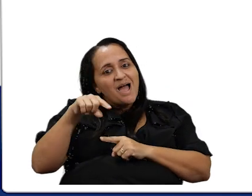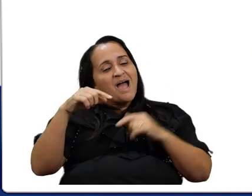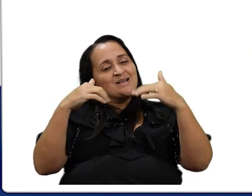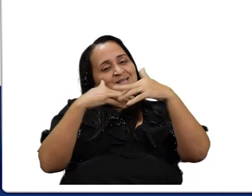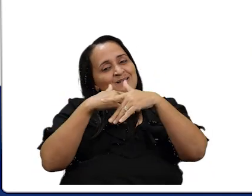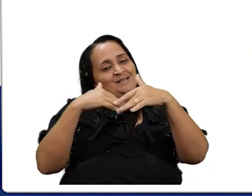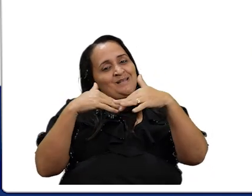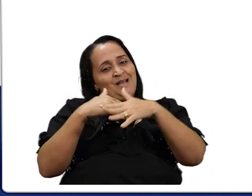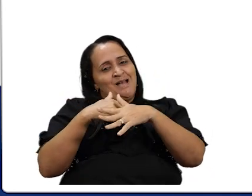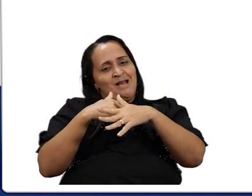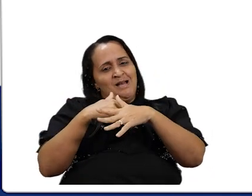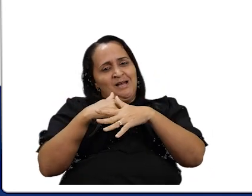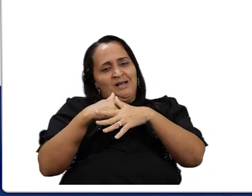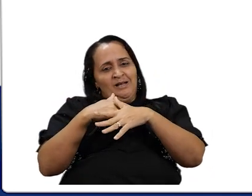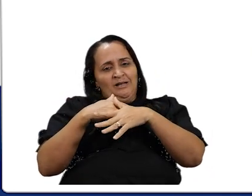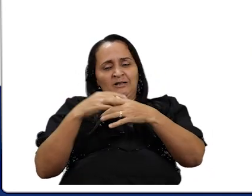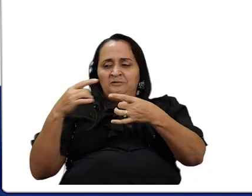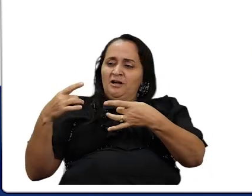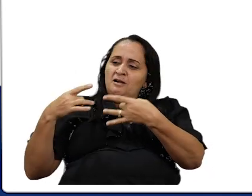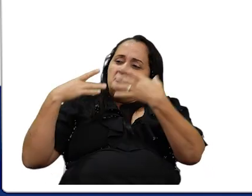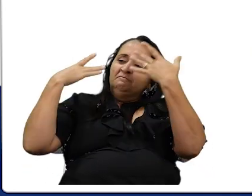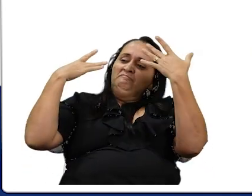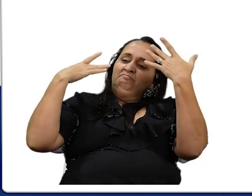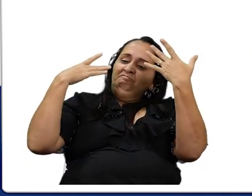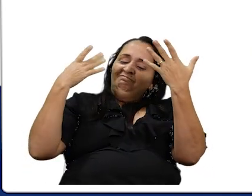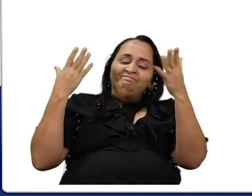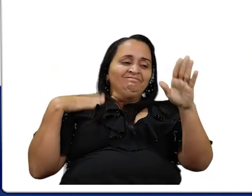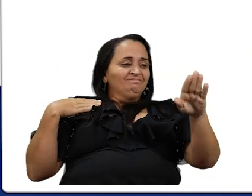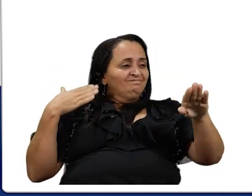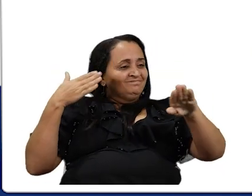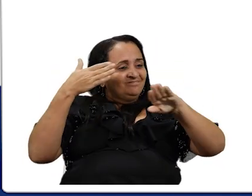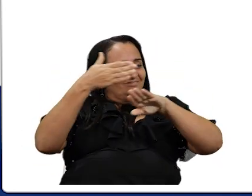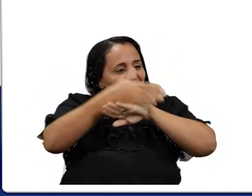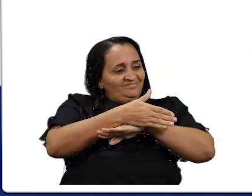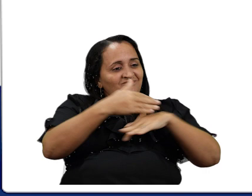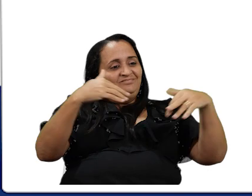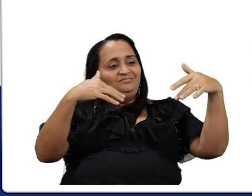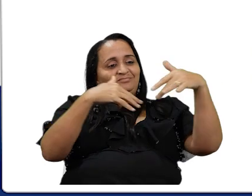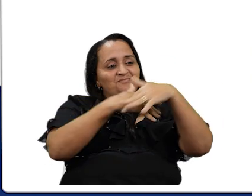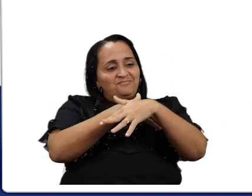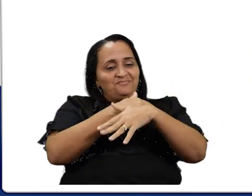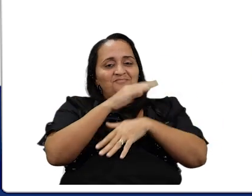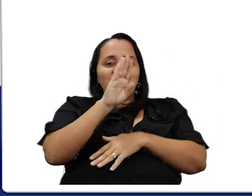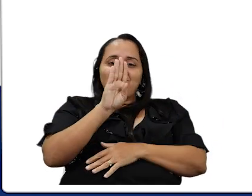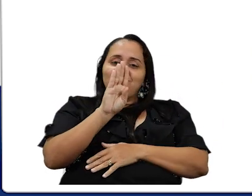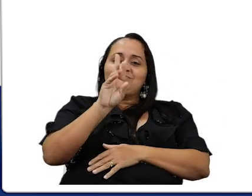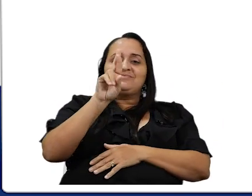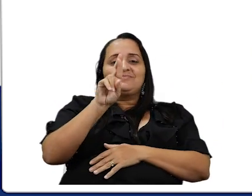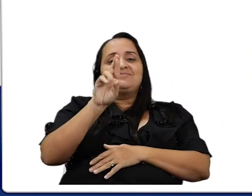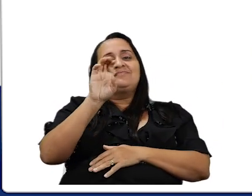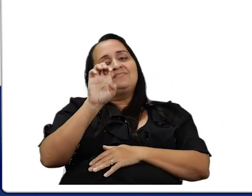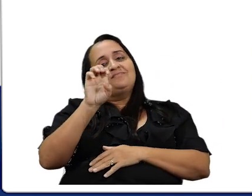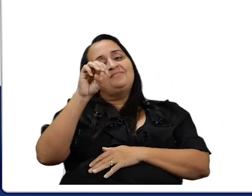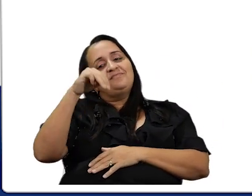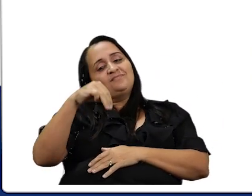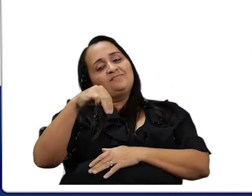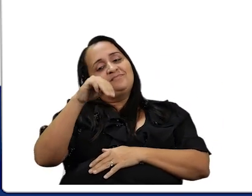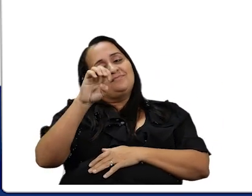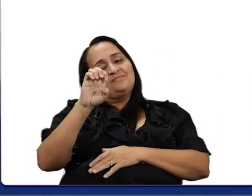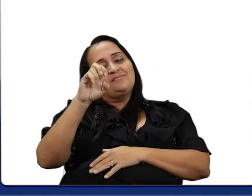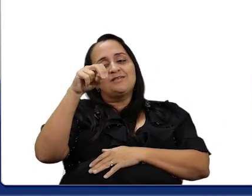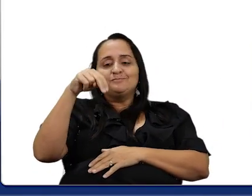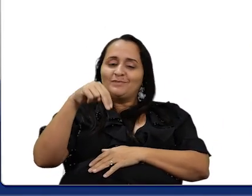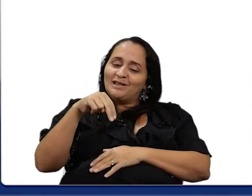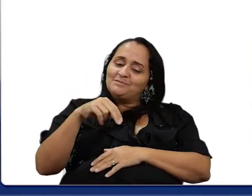Então, dispensado pelo patrão, o burrinho foi à cidade de Bremen. Então,